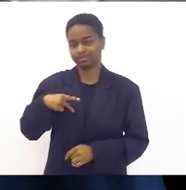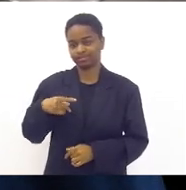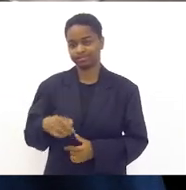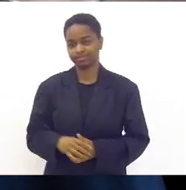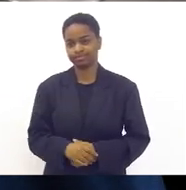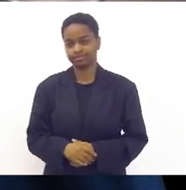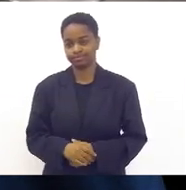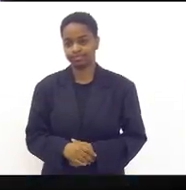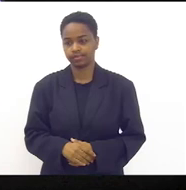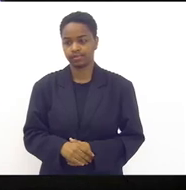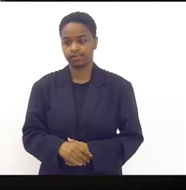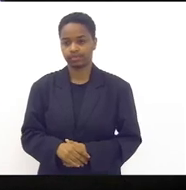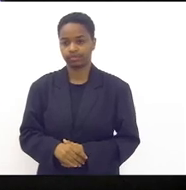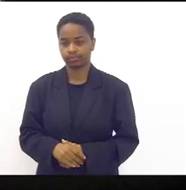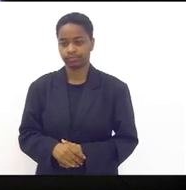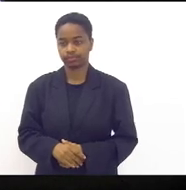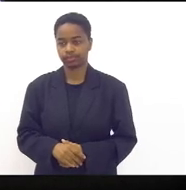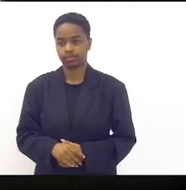É mole, não.